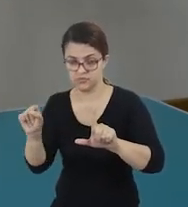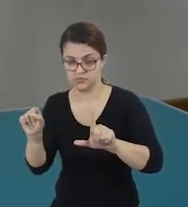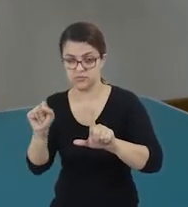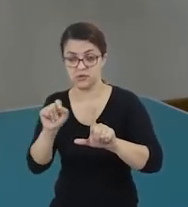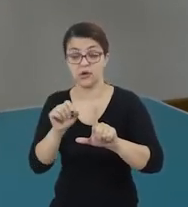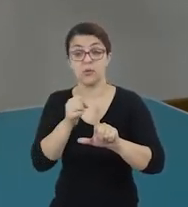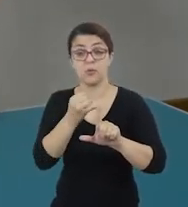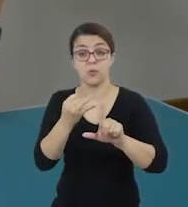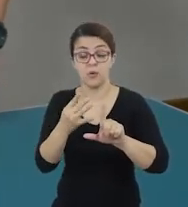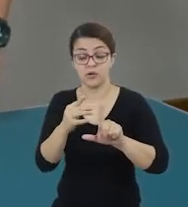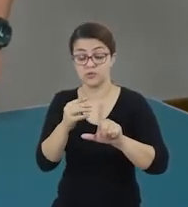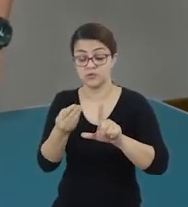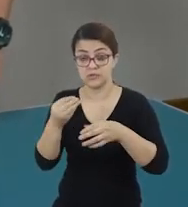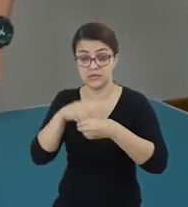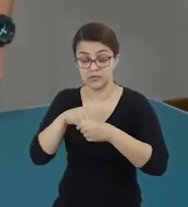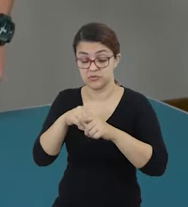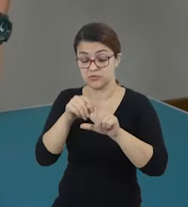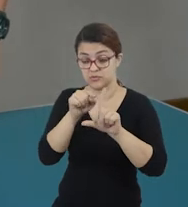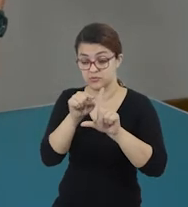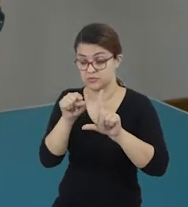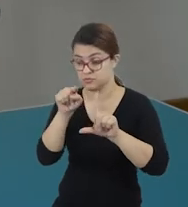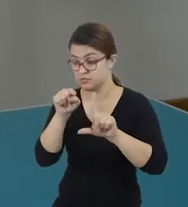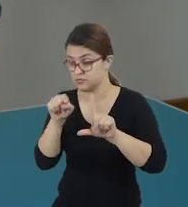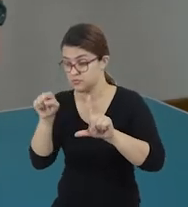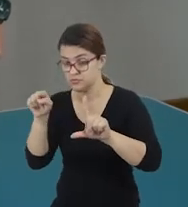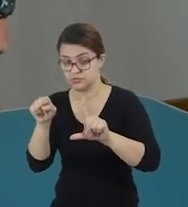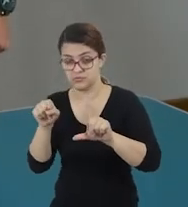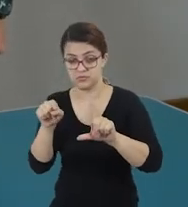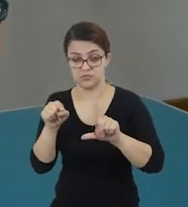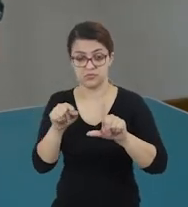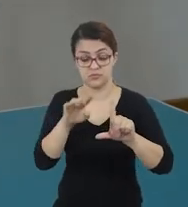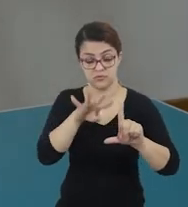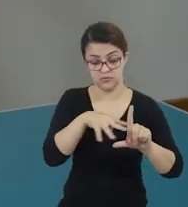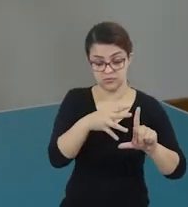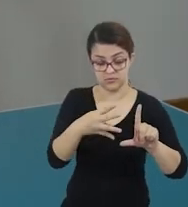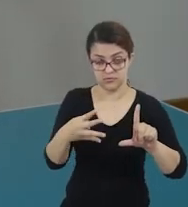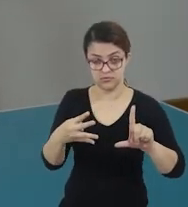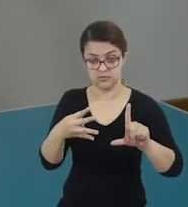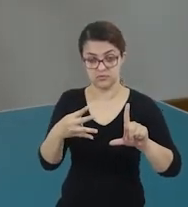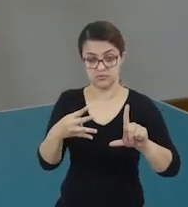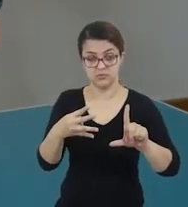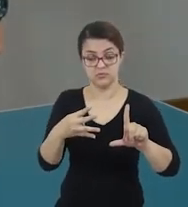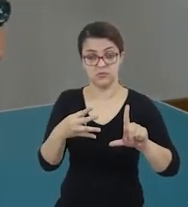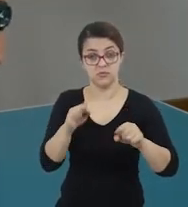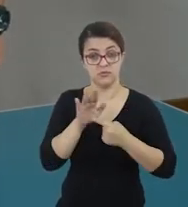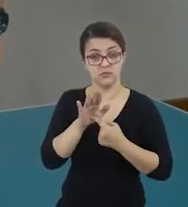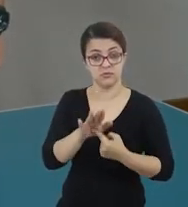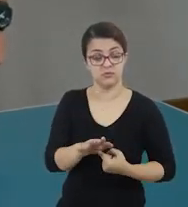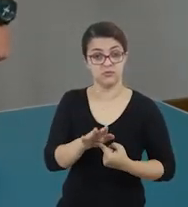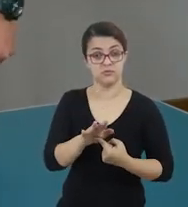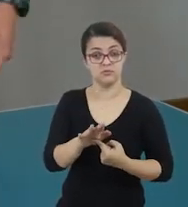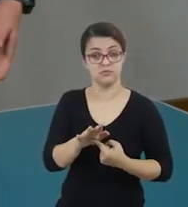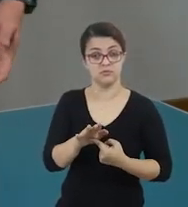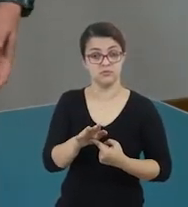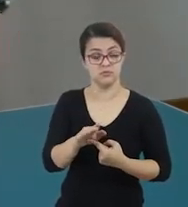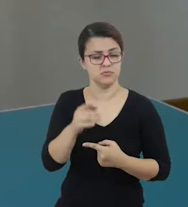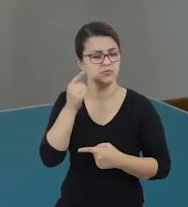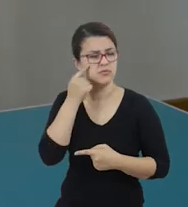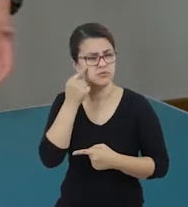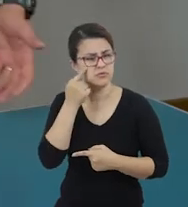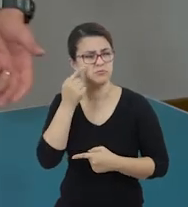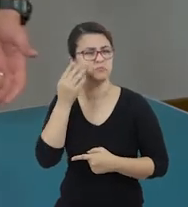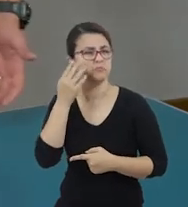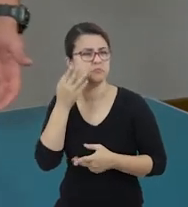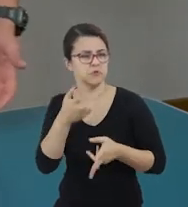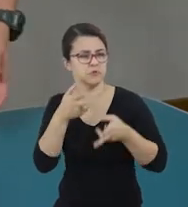é a quantidade de quadradinhos formados no interior das figuras. Essa semana eu trouxe para vocês a malha quadriculada para que vocês pudessem